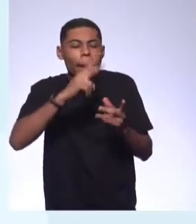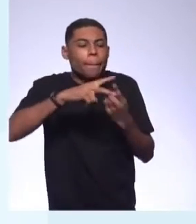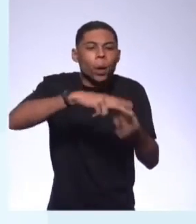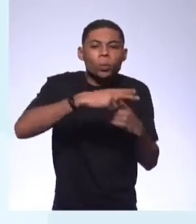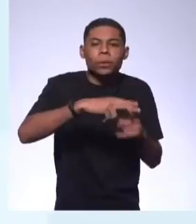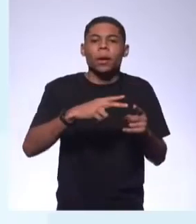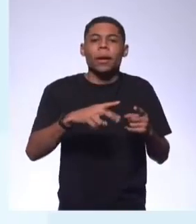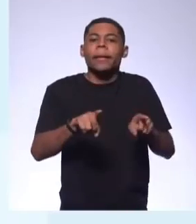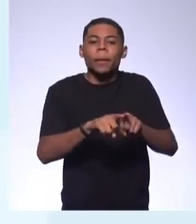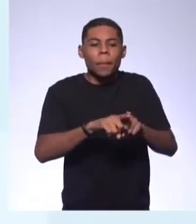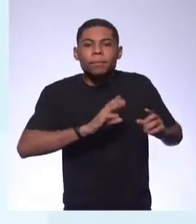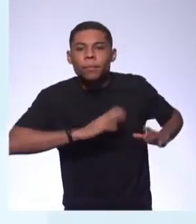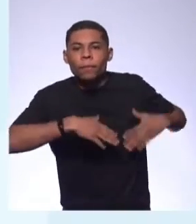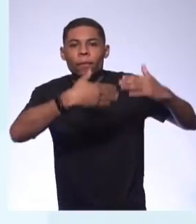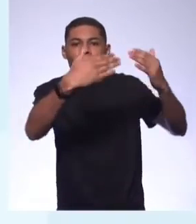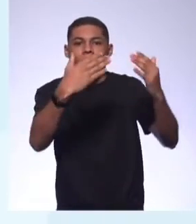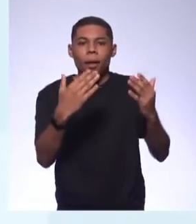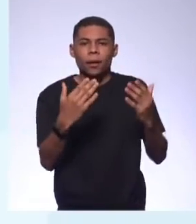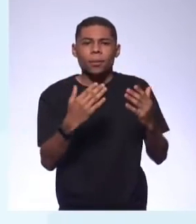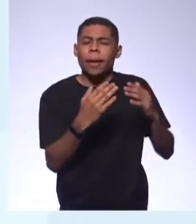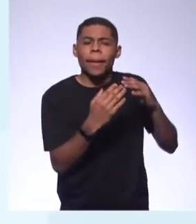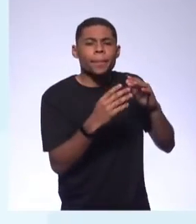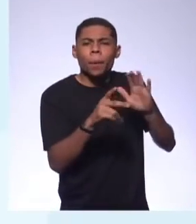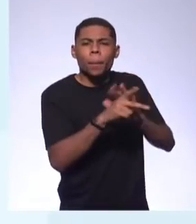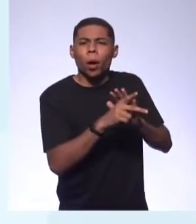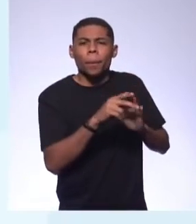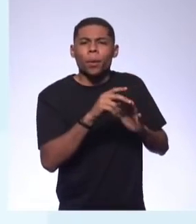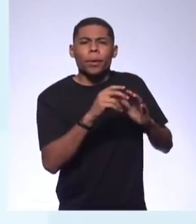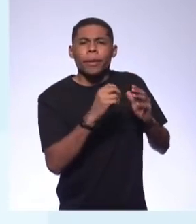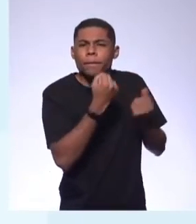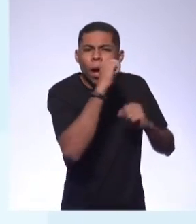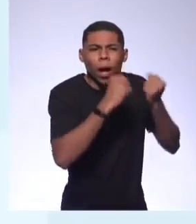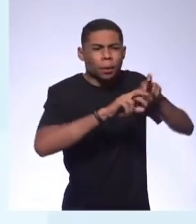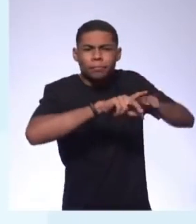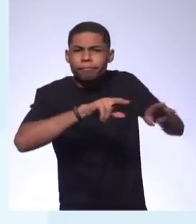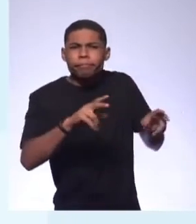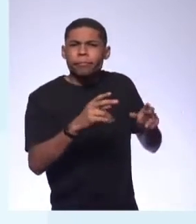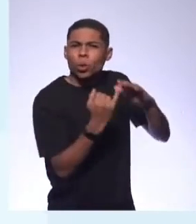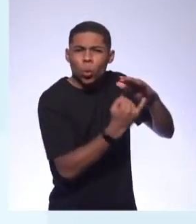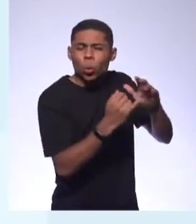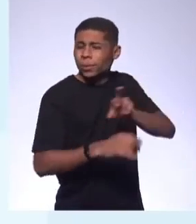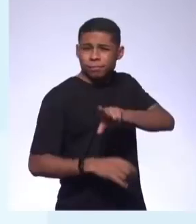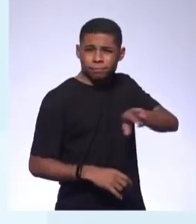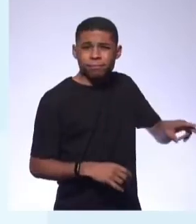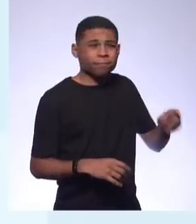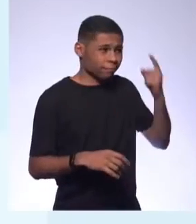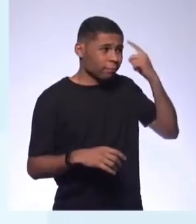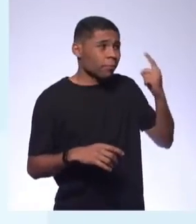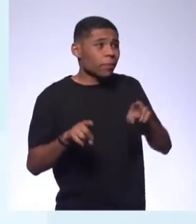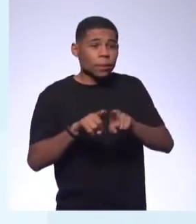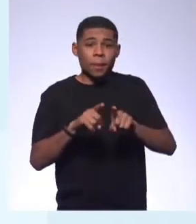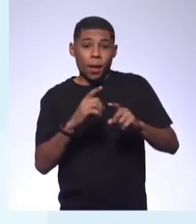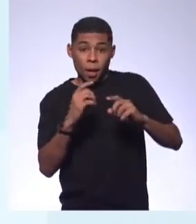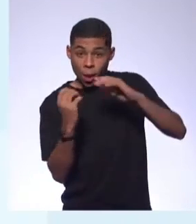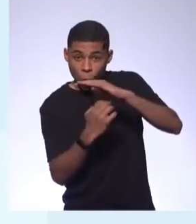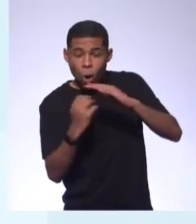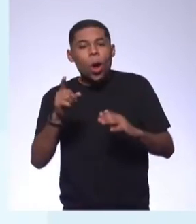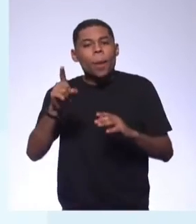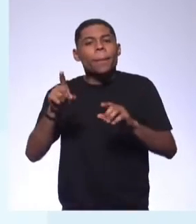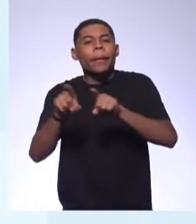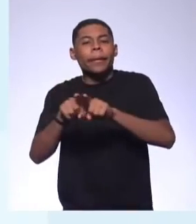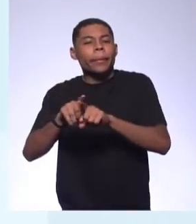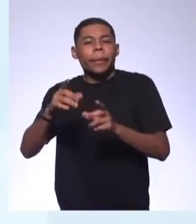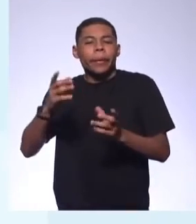e o desenvolvimento da indústria. Então, nesse momento, quando a Europa, quando lá na Inglaterra,